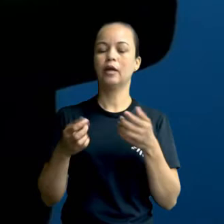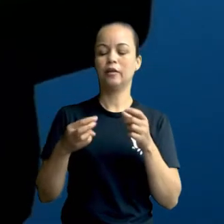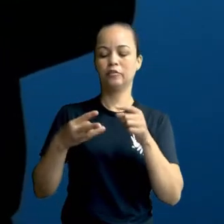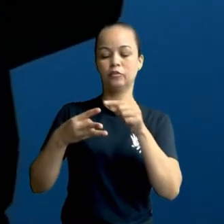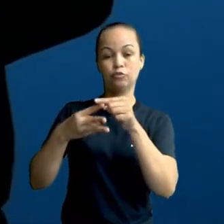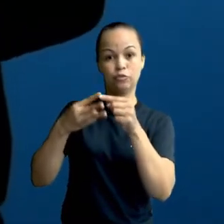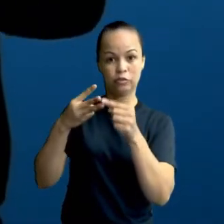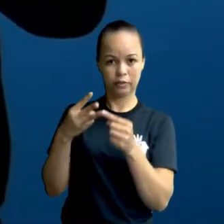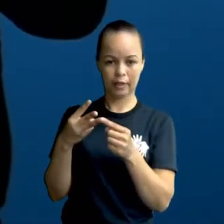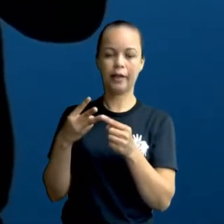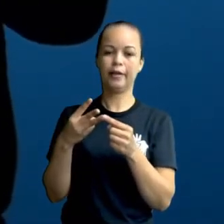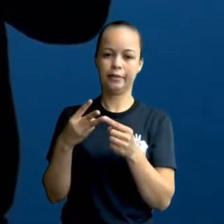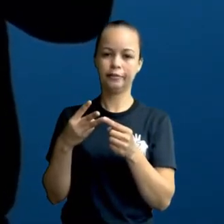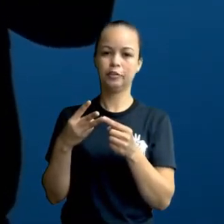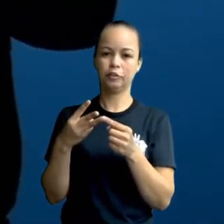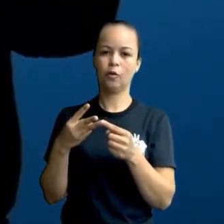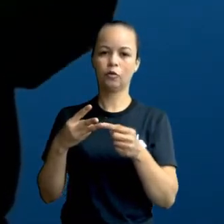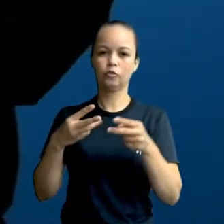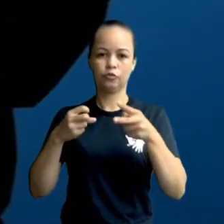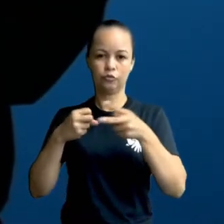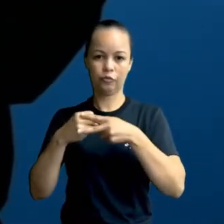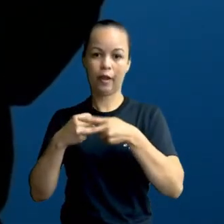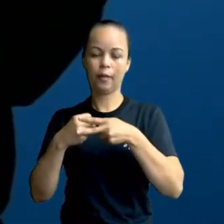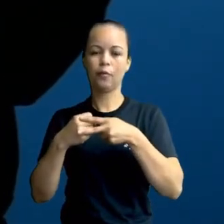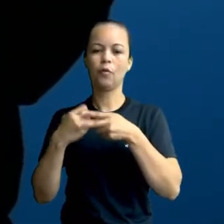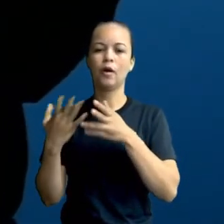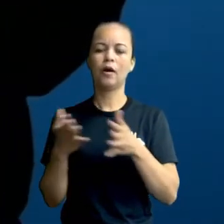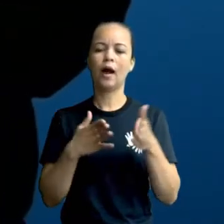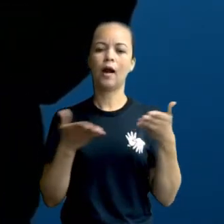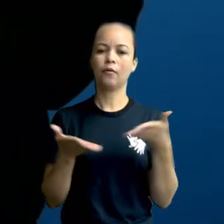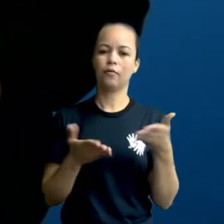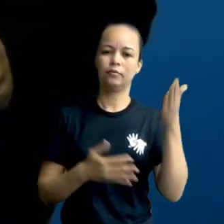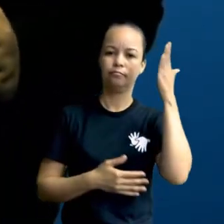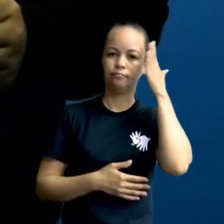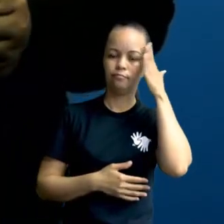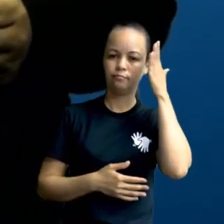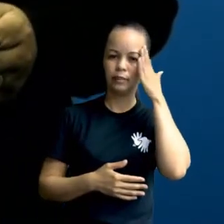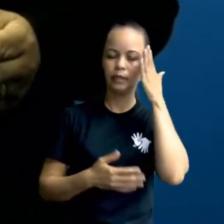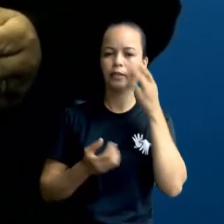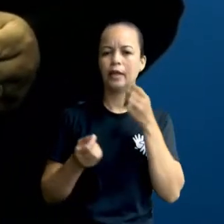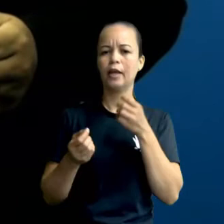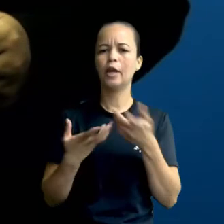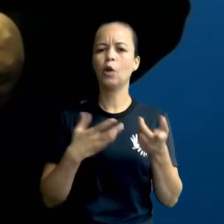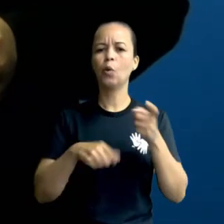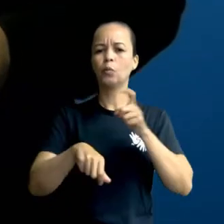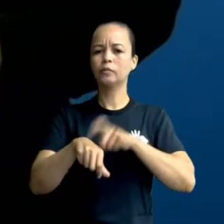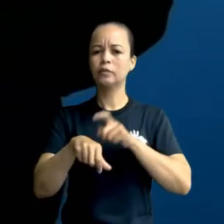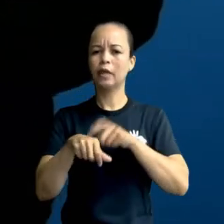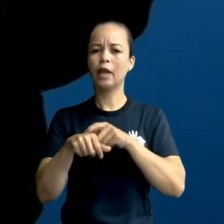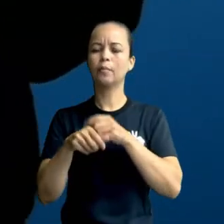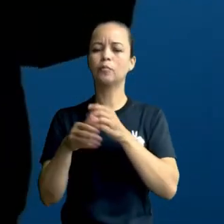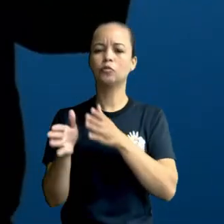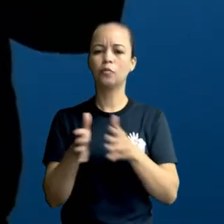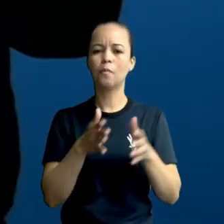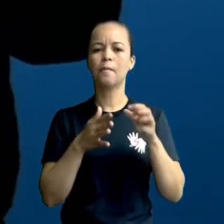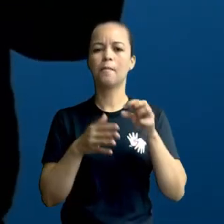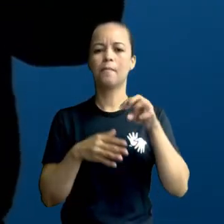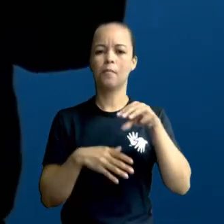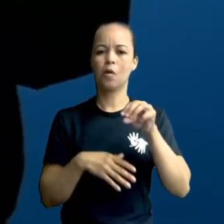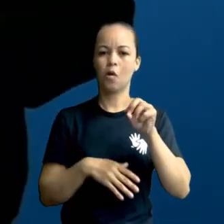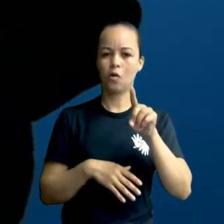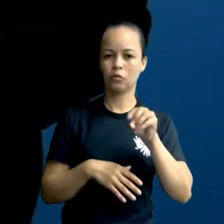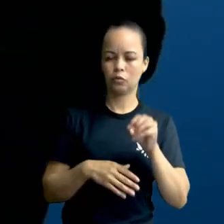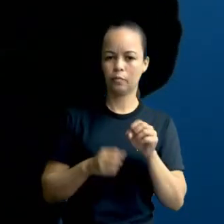indicativo, subjuntivo e imperativo, vamos entender os tempos do modo, né?